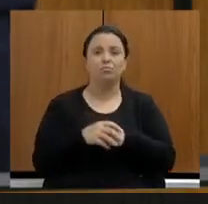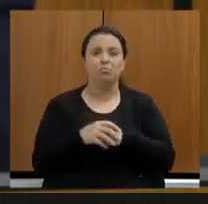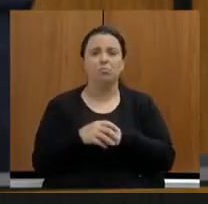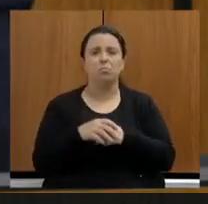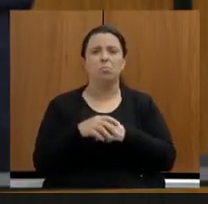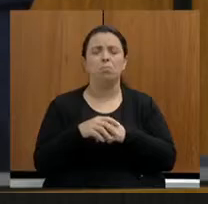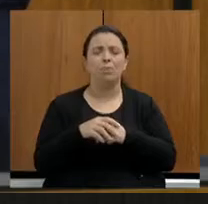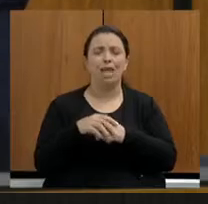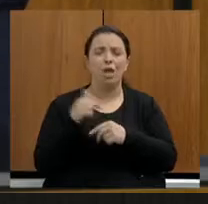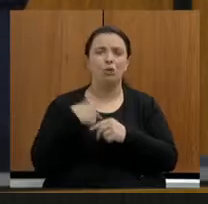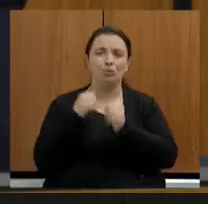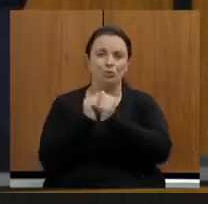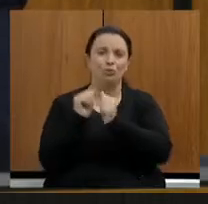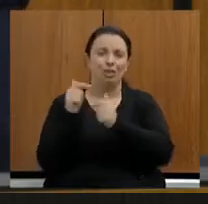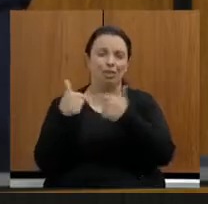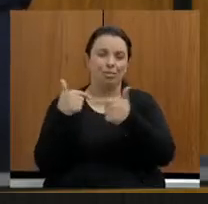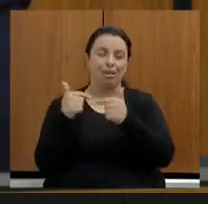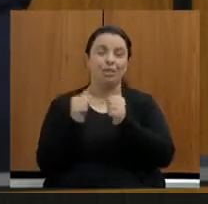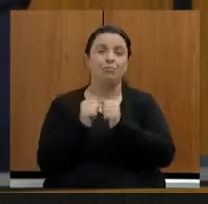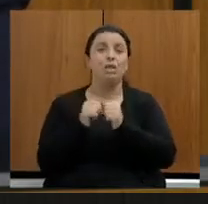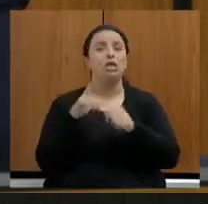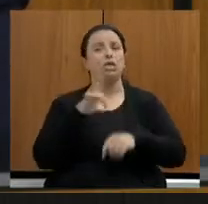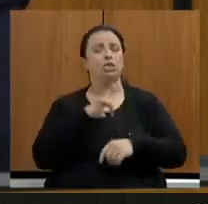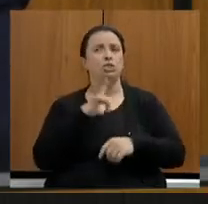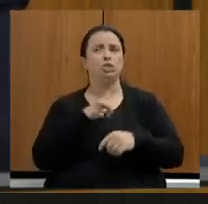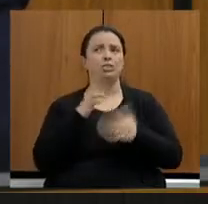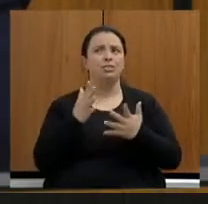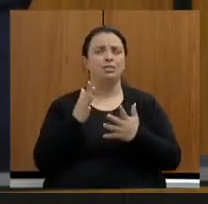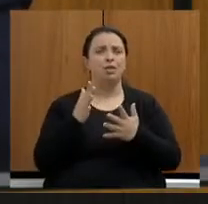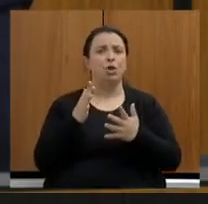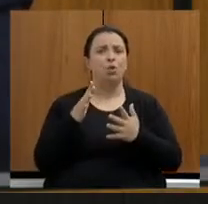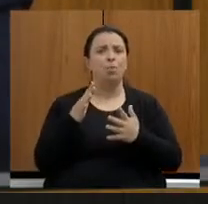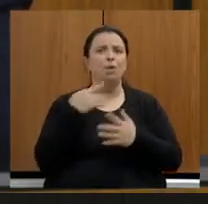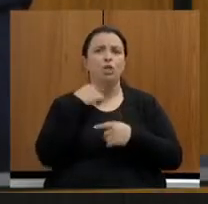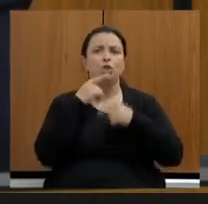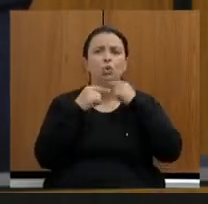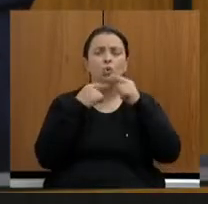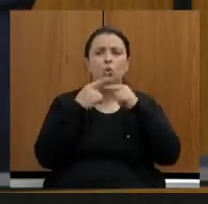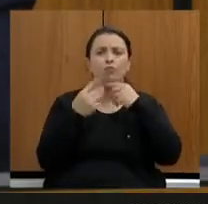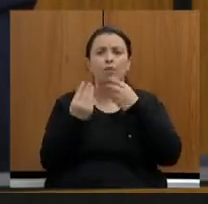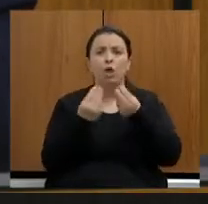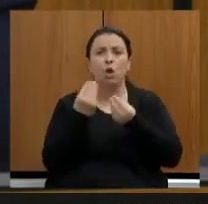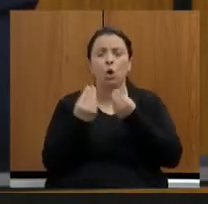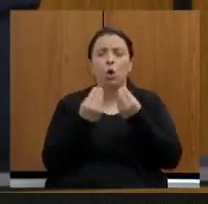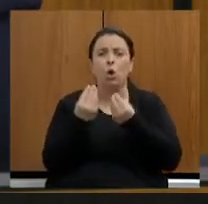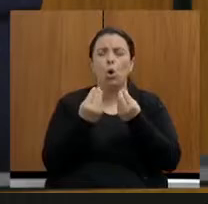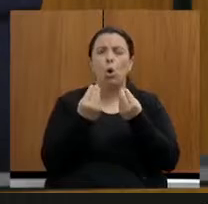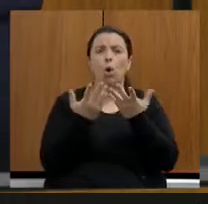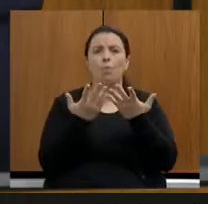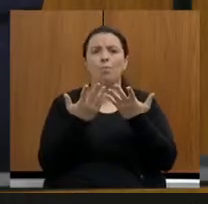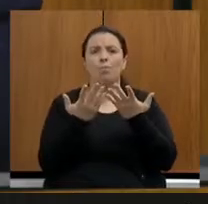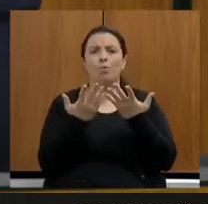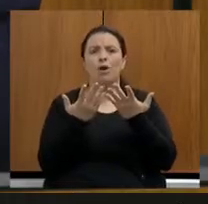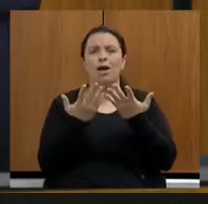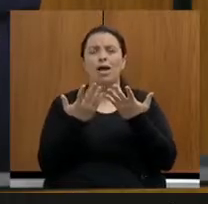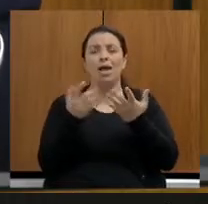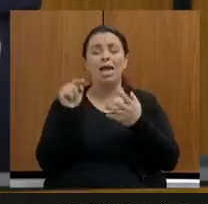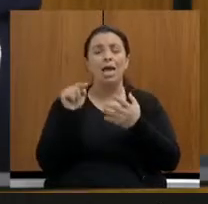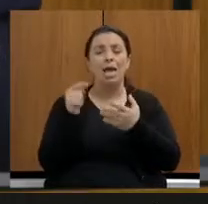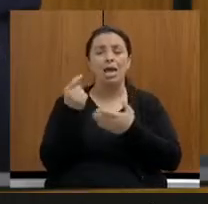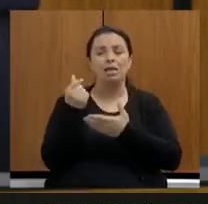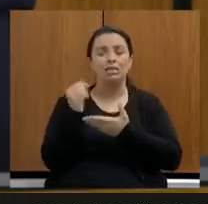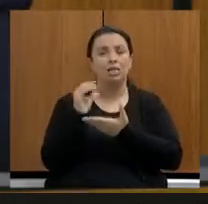sobre essa casa sobre as câmaras de vereadores se esse recurso